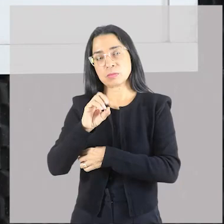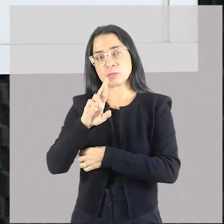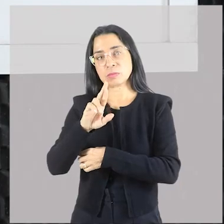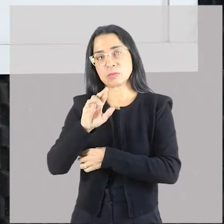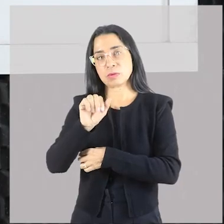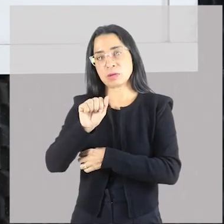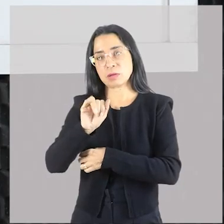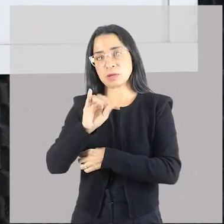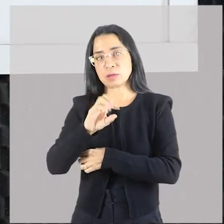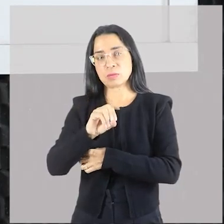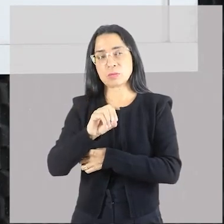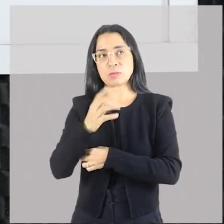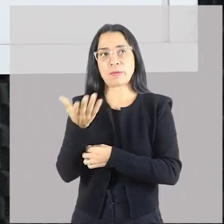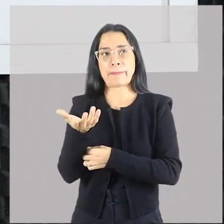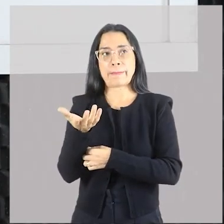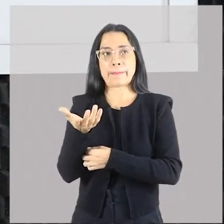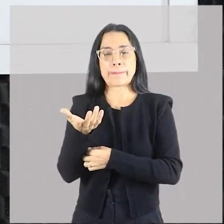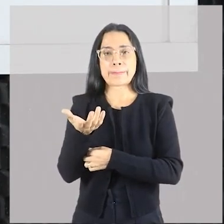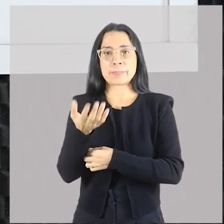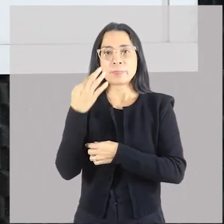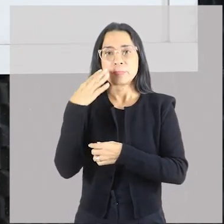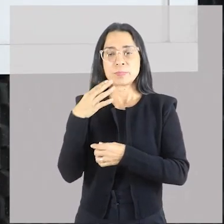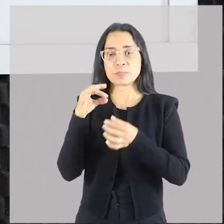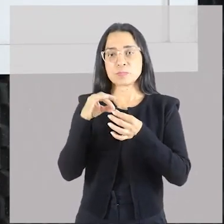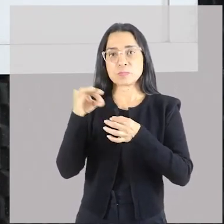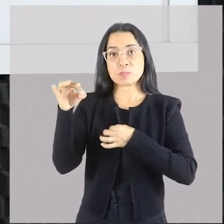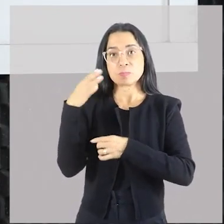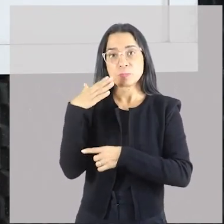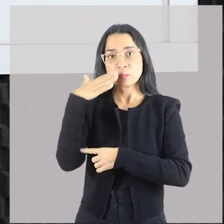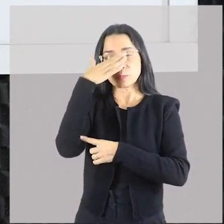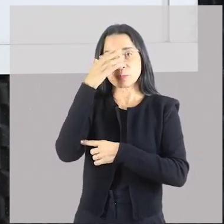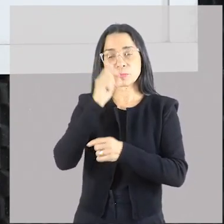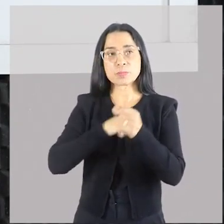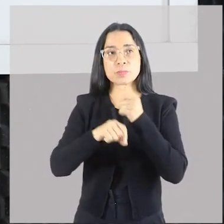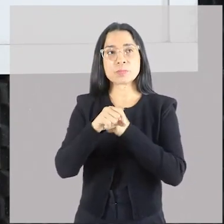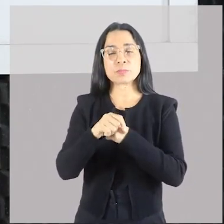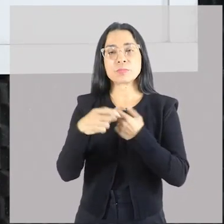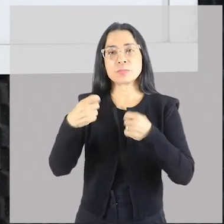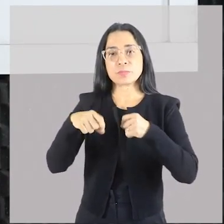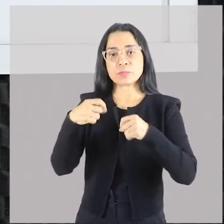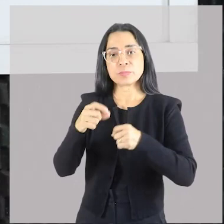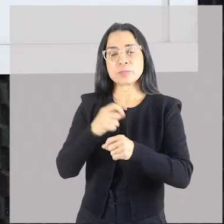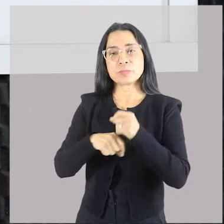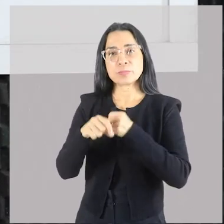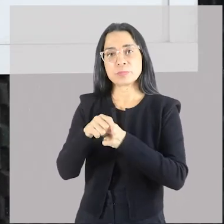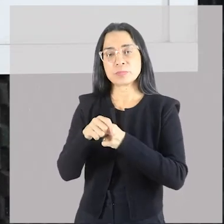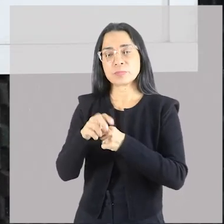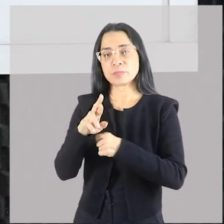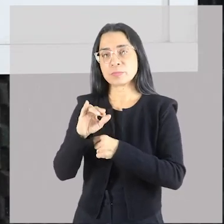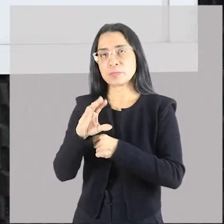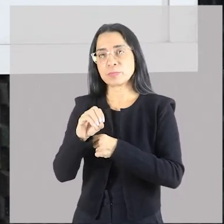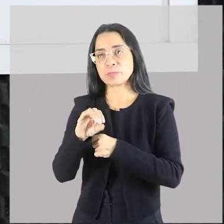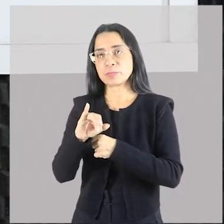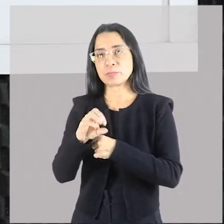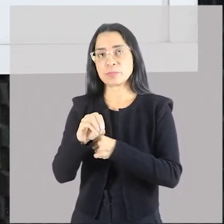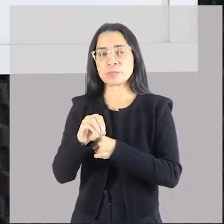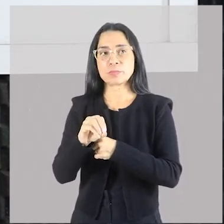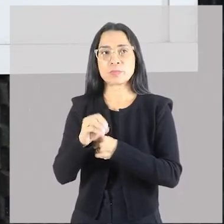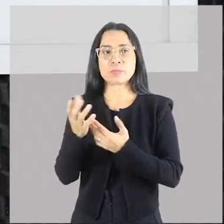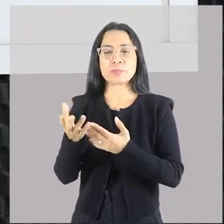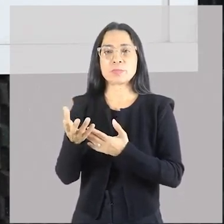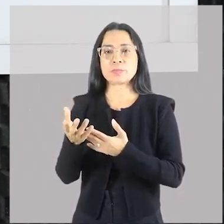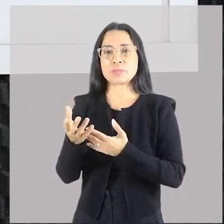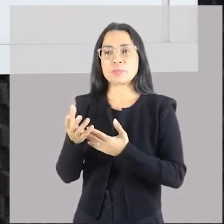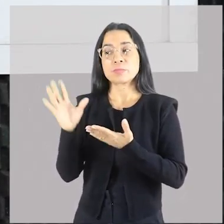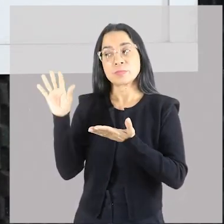aqui é a medida principal que você vai precisar, é do raio, tá? Então,